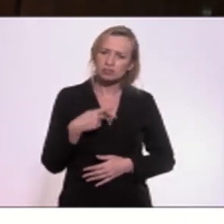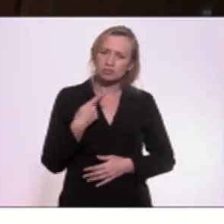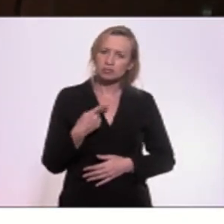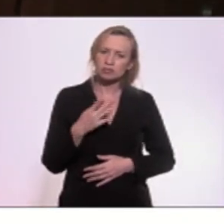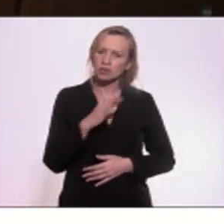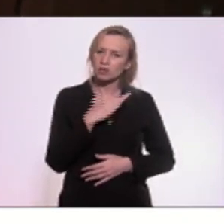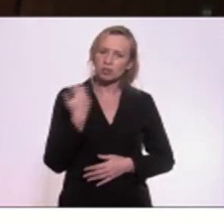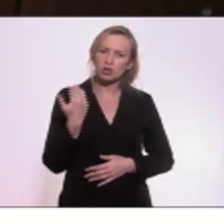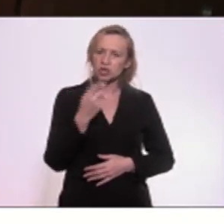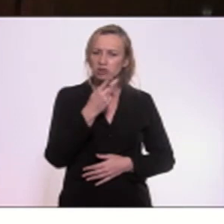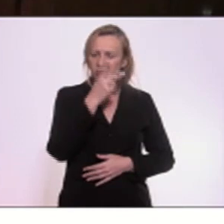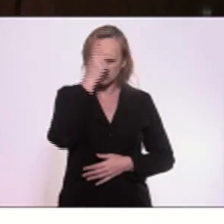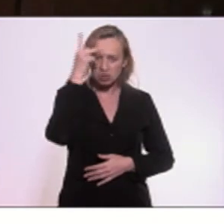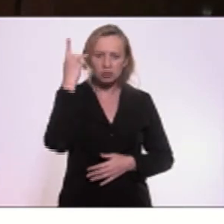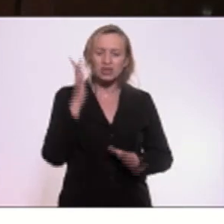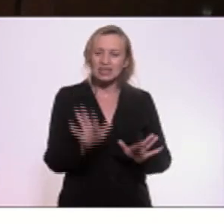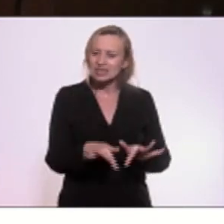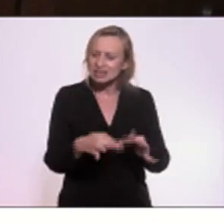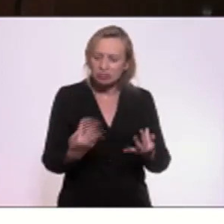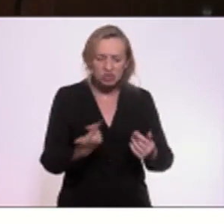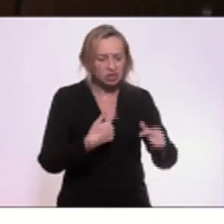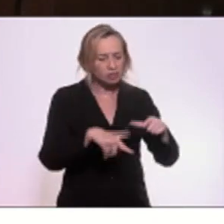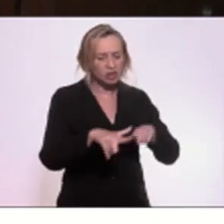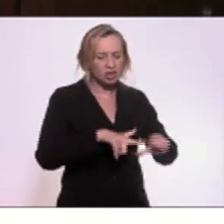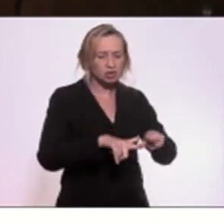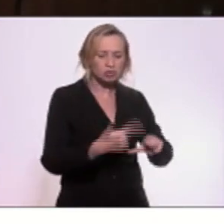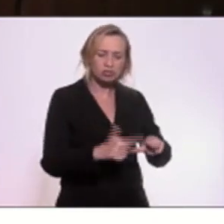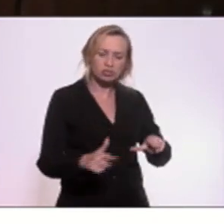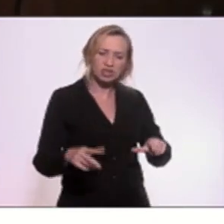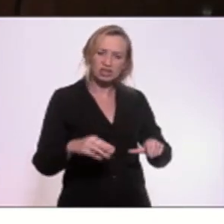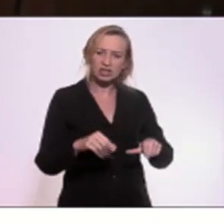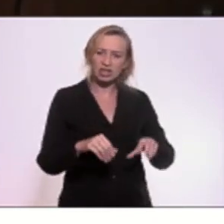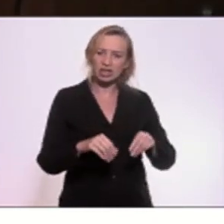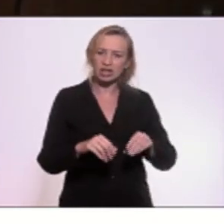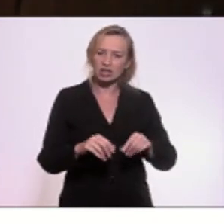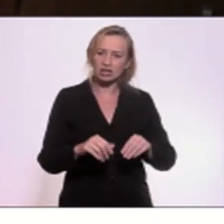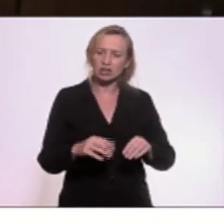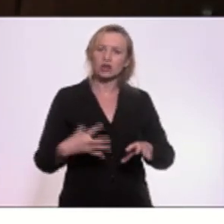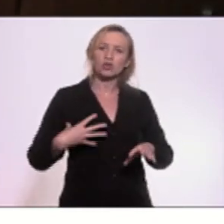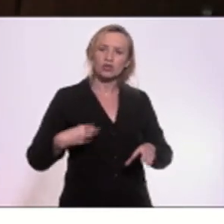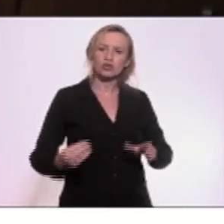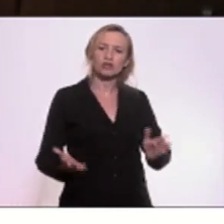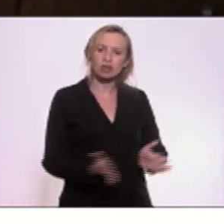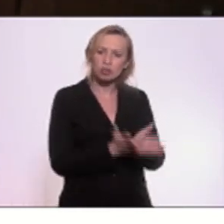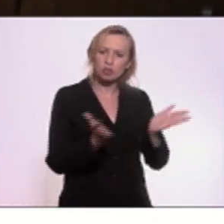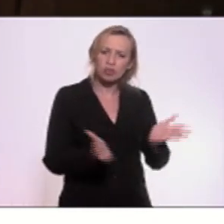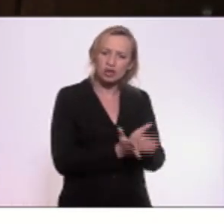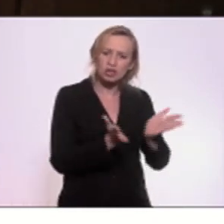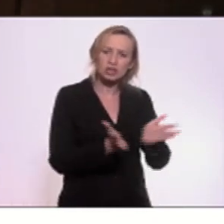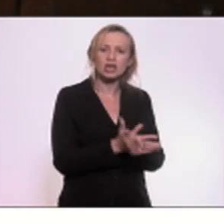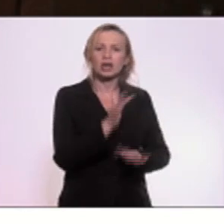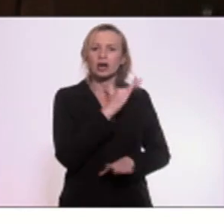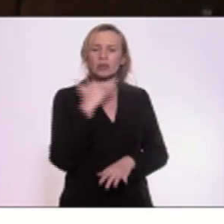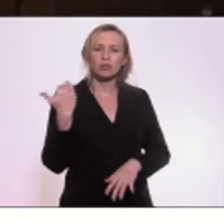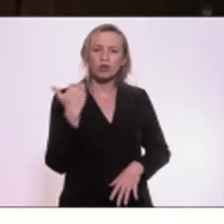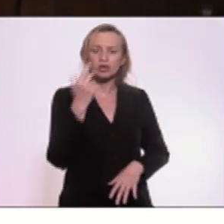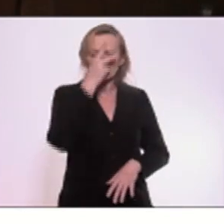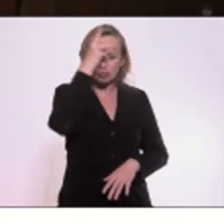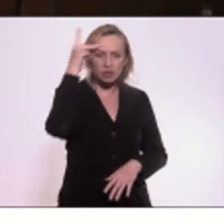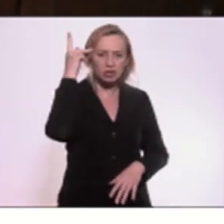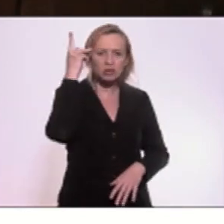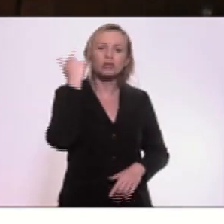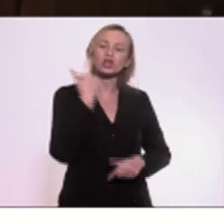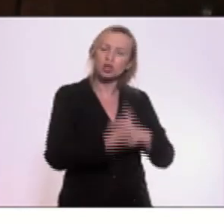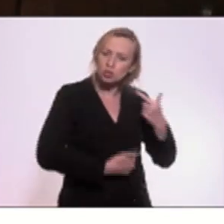a morte de um trabalhador rural sem terra, é a morte de um filho da pobreza, é a morte de alguém